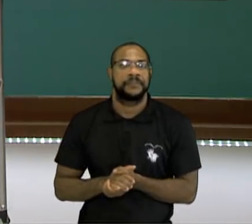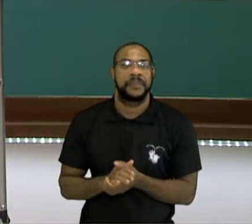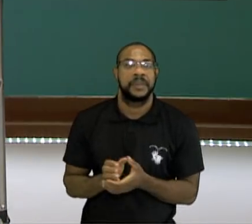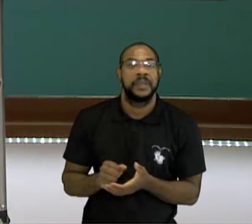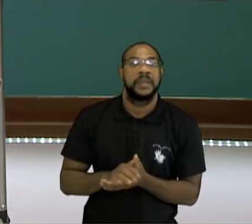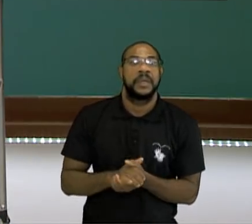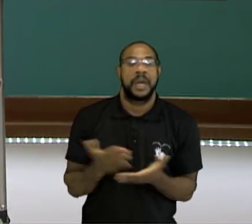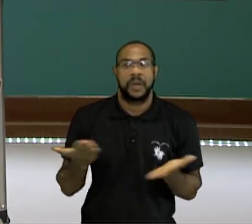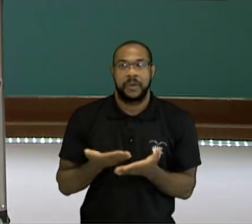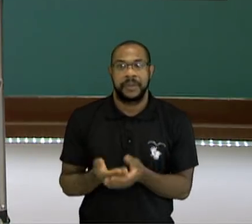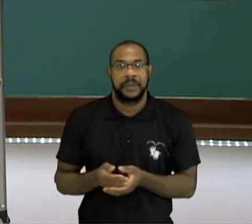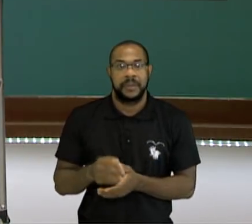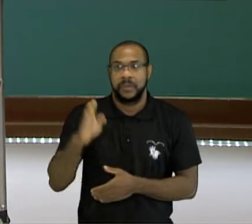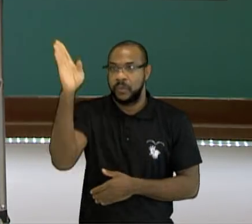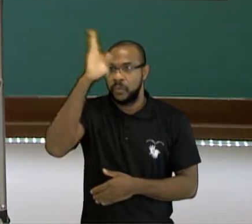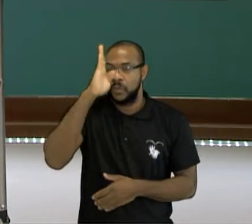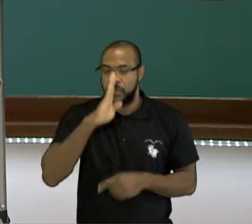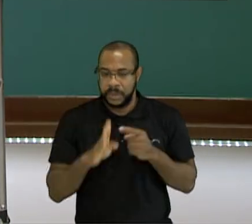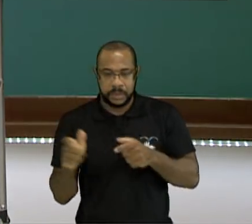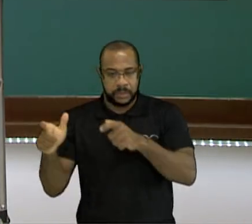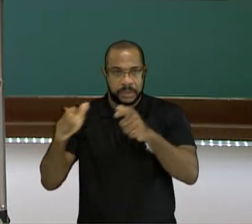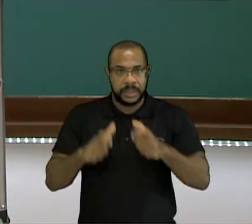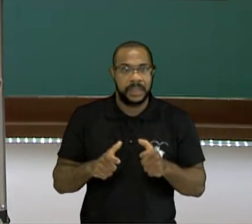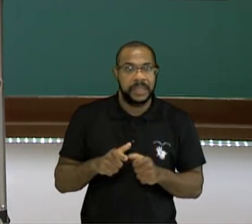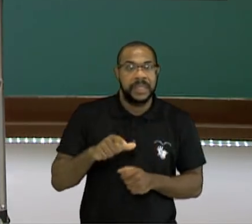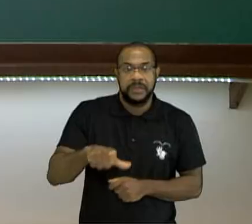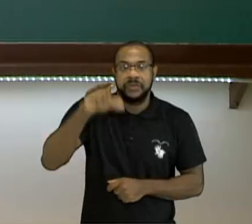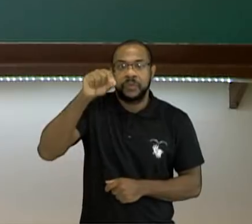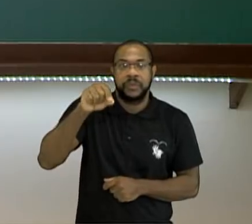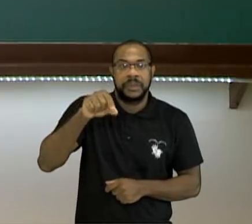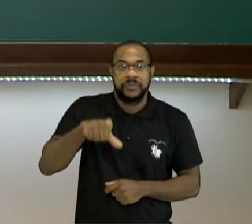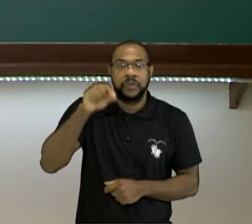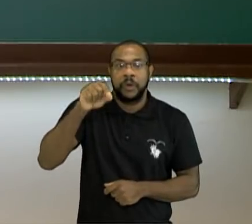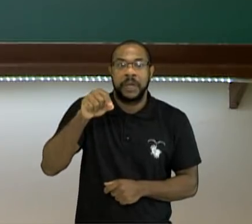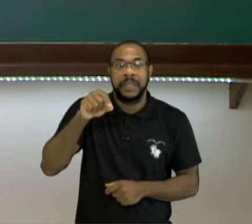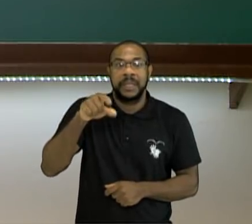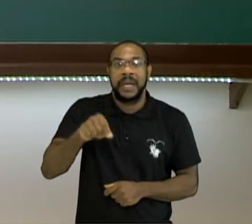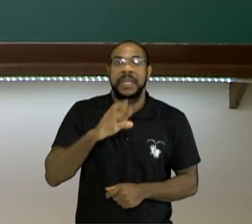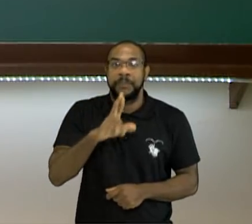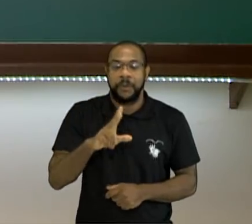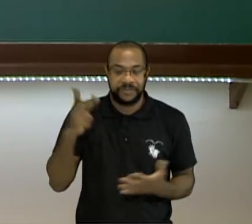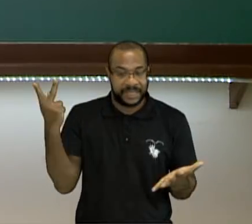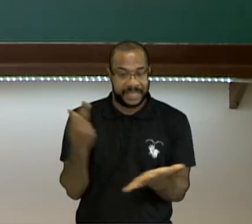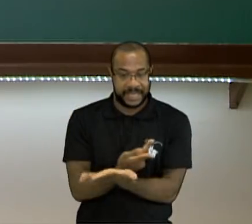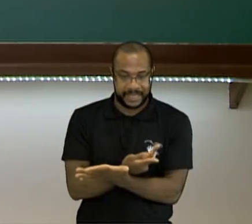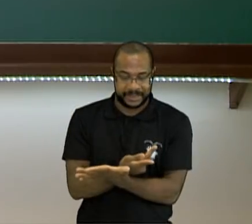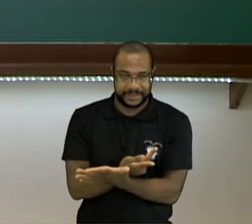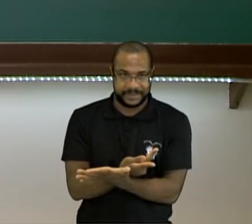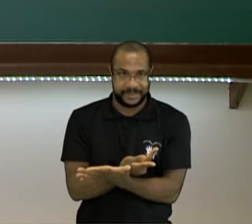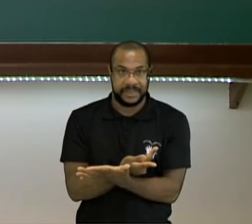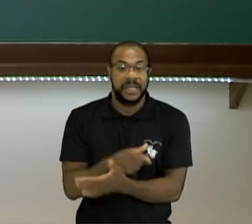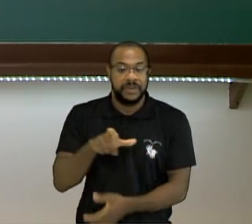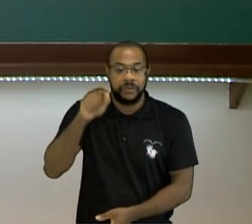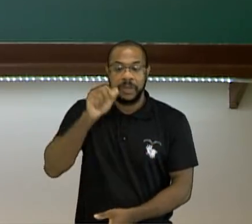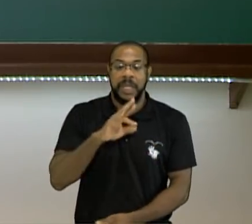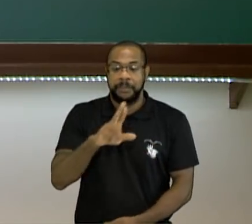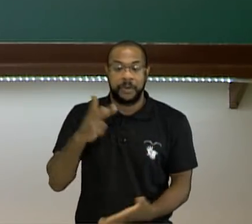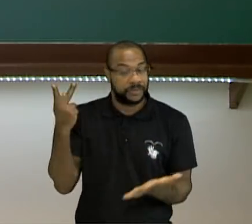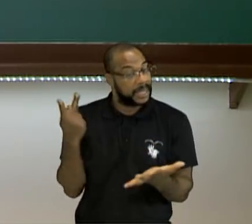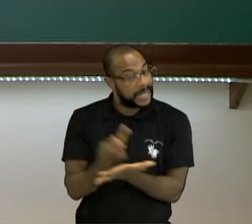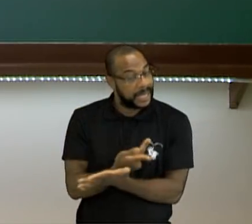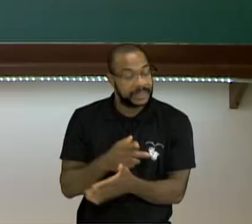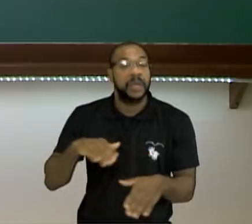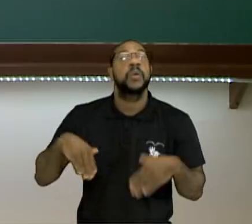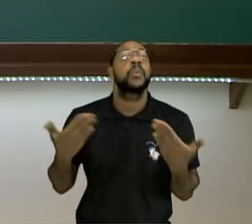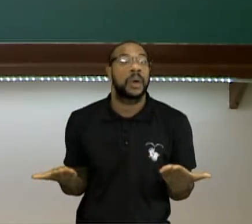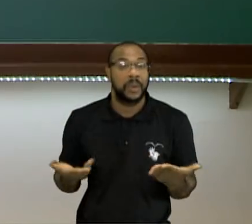território brasileiro, assinale a alternativa incorreta. Então, leiam com atenção o que o exercício